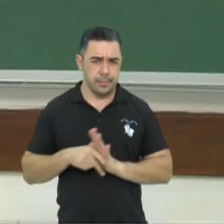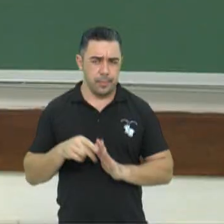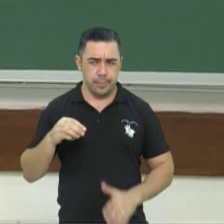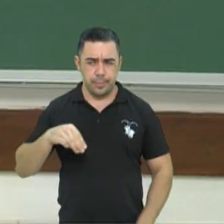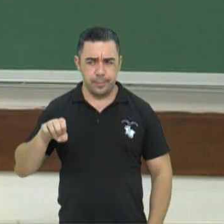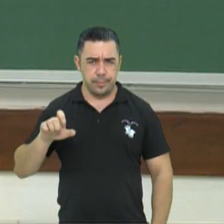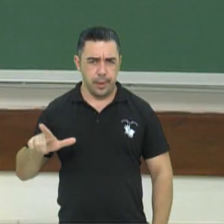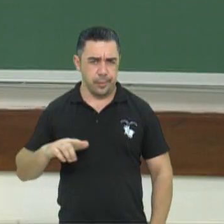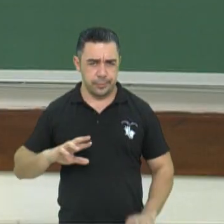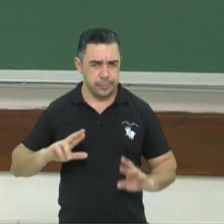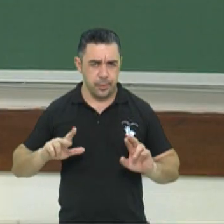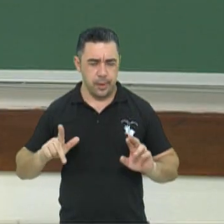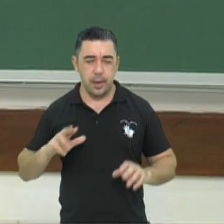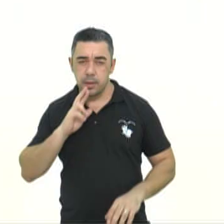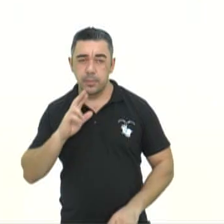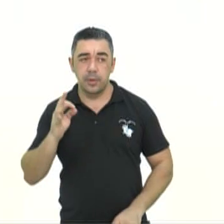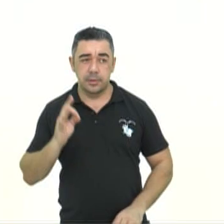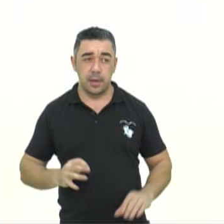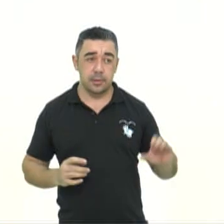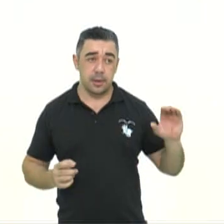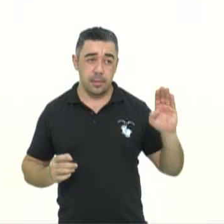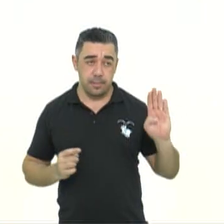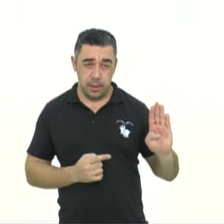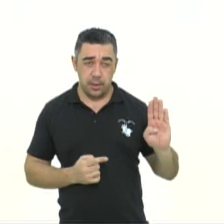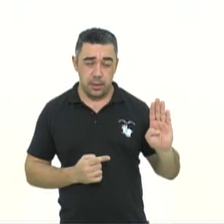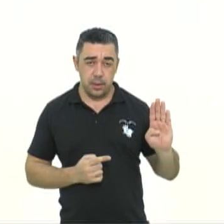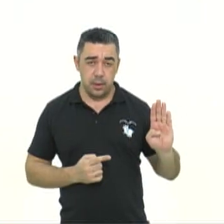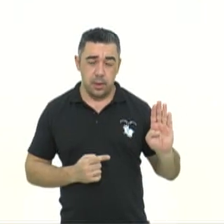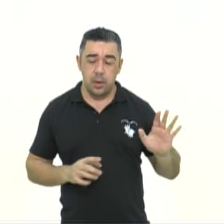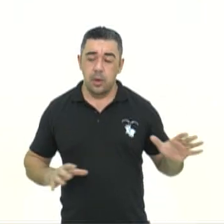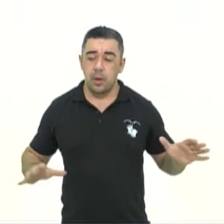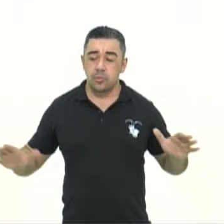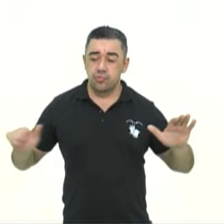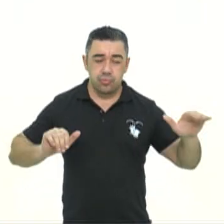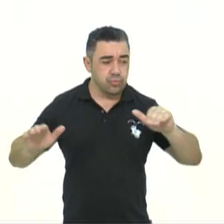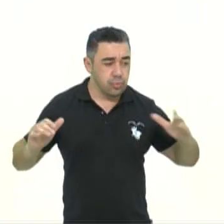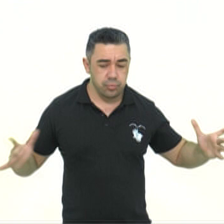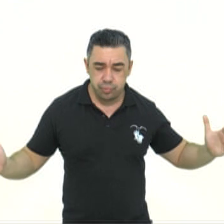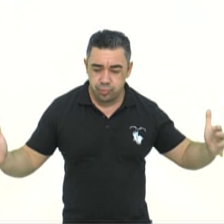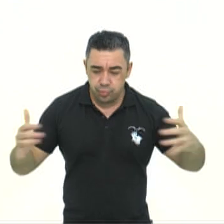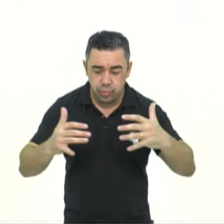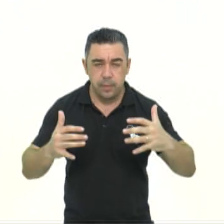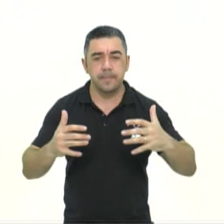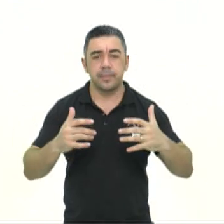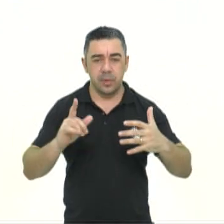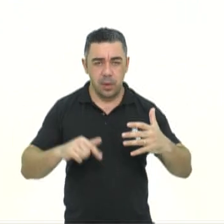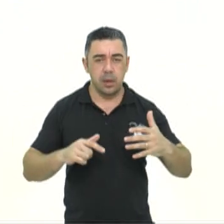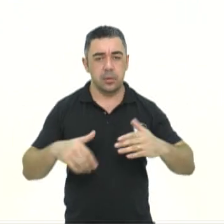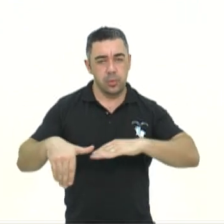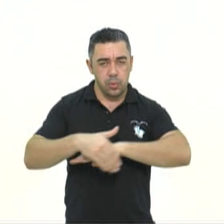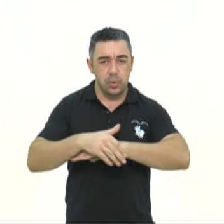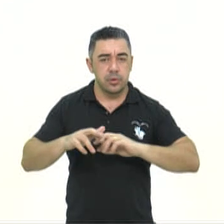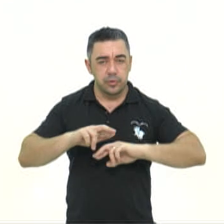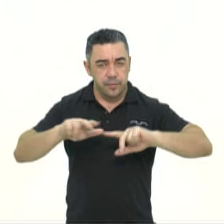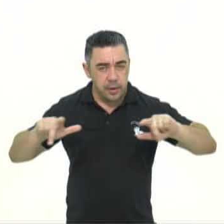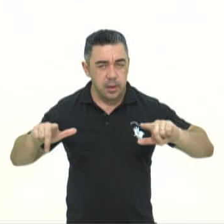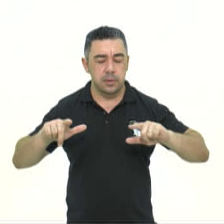nada a ver. Então a alternativa correta é a B, juntar músicos de ruas de estilos diferentes.